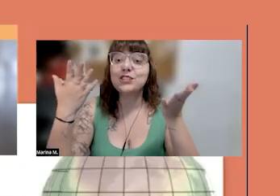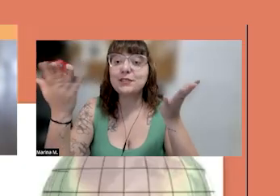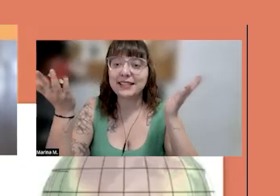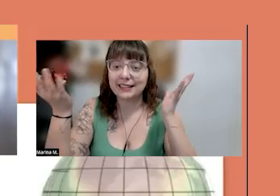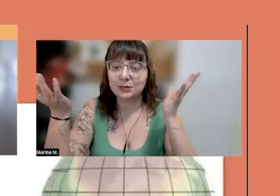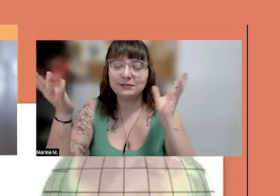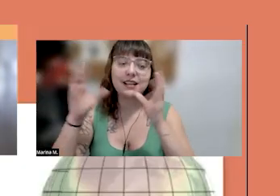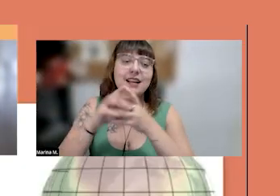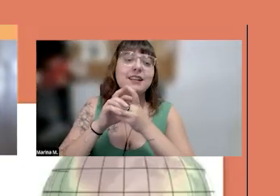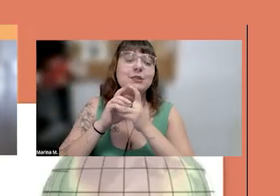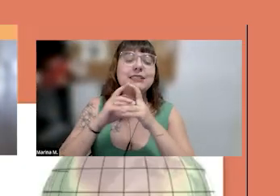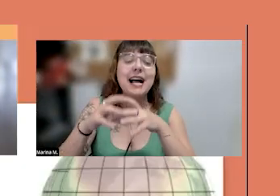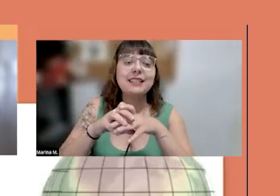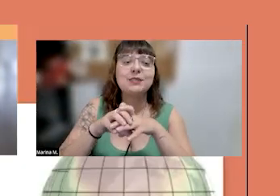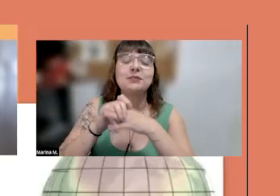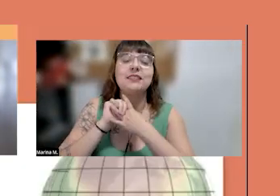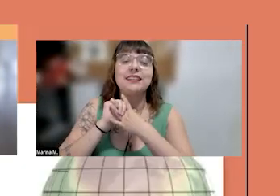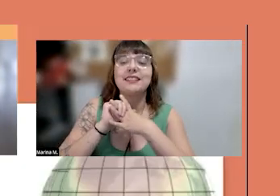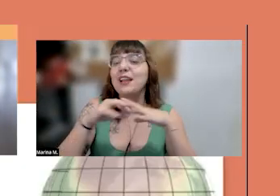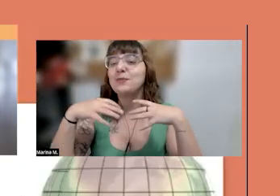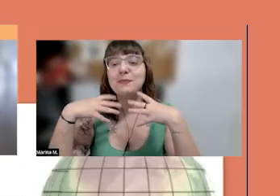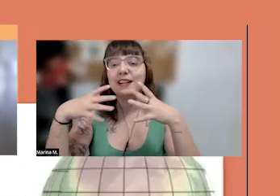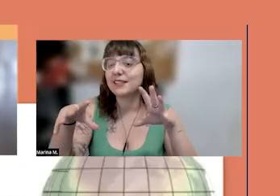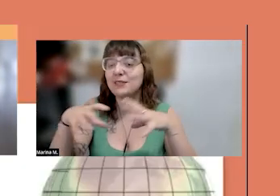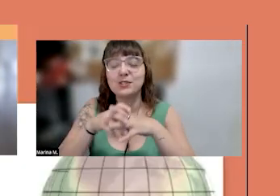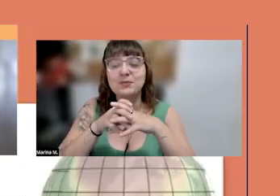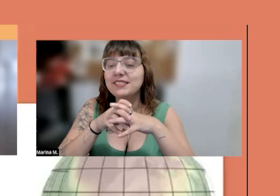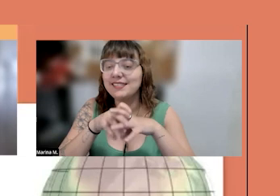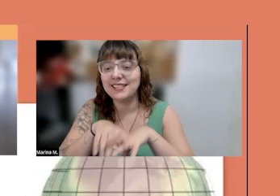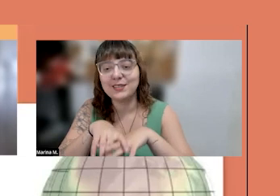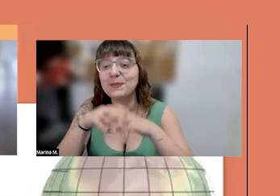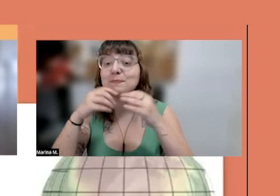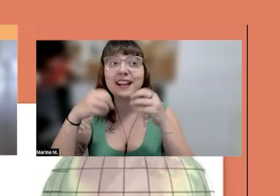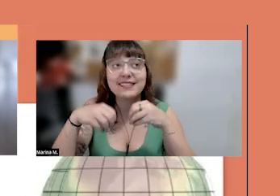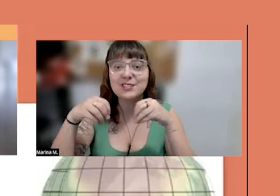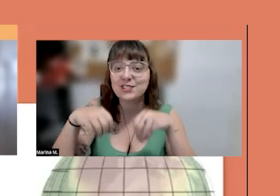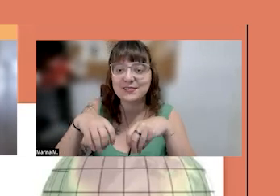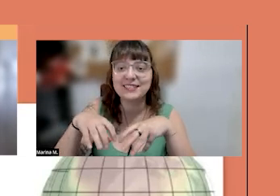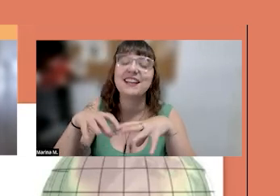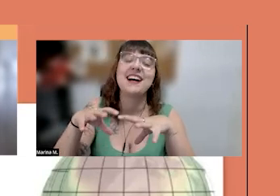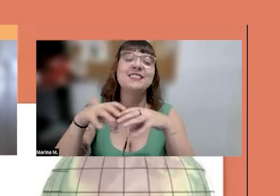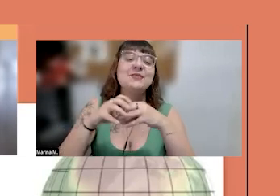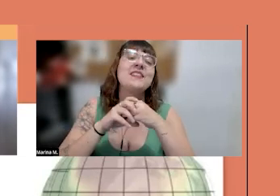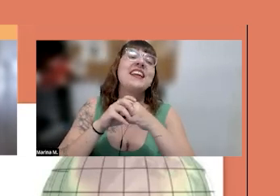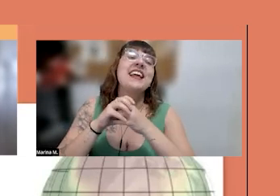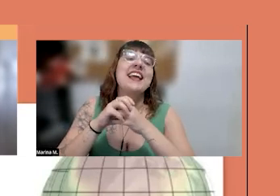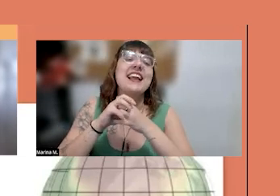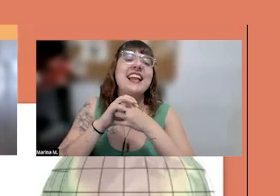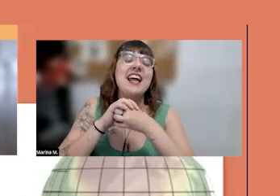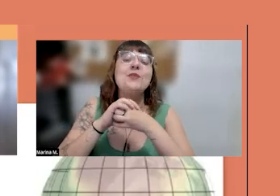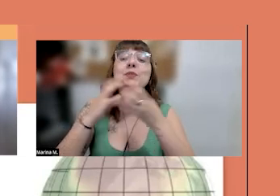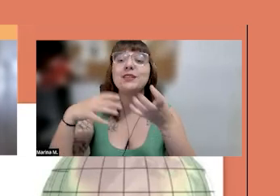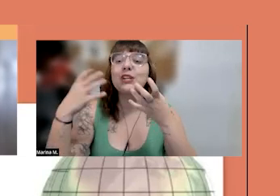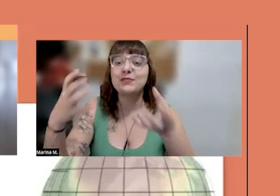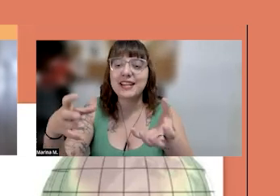Aí a gente tem o datum. O datum, que é uma palavra que eu acho muito esquisita, porque parece que a gente está falando errado.